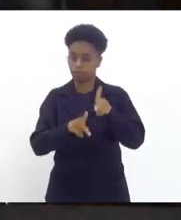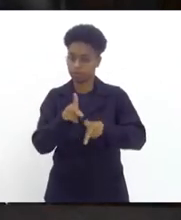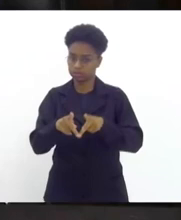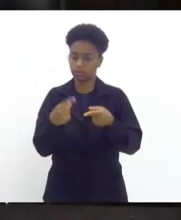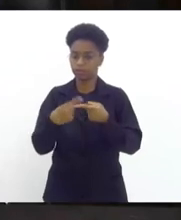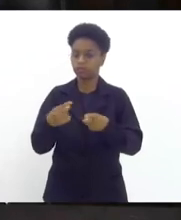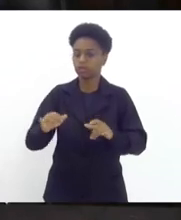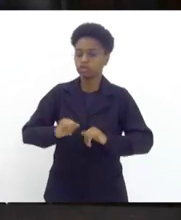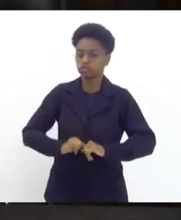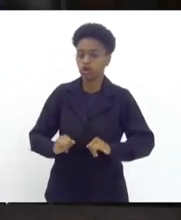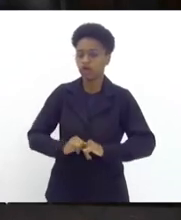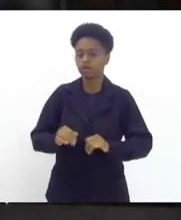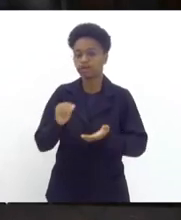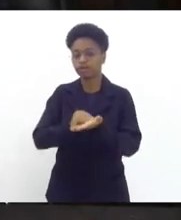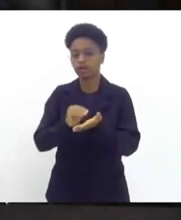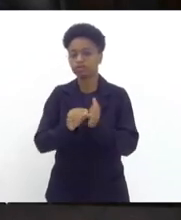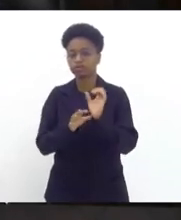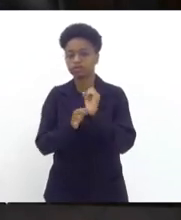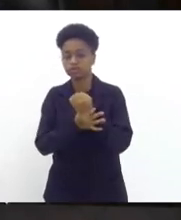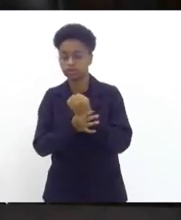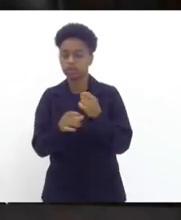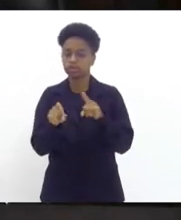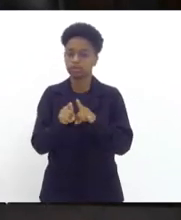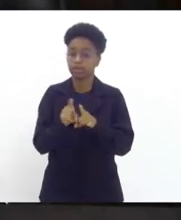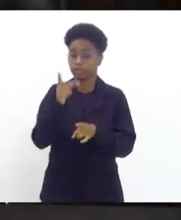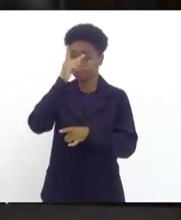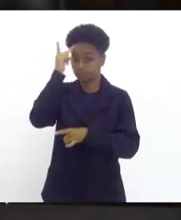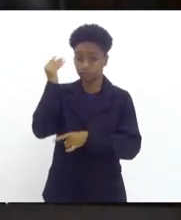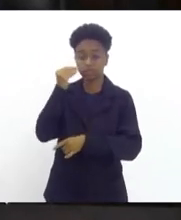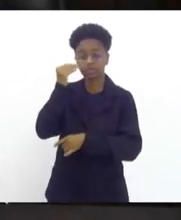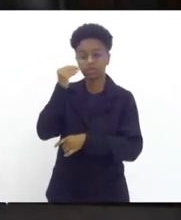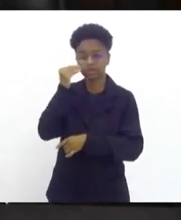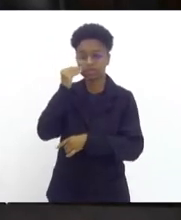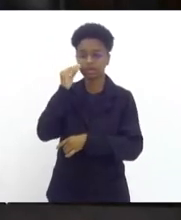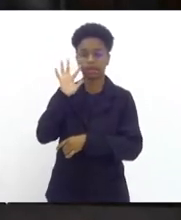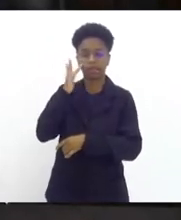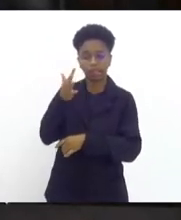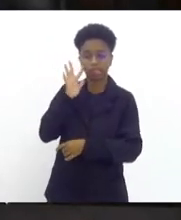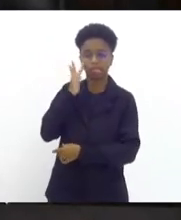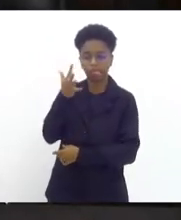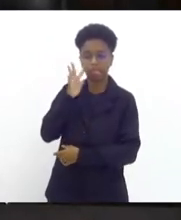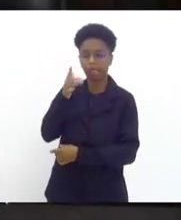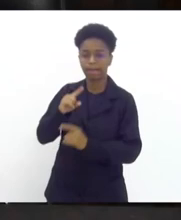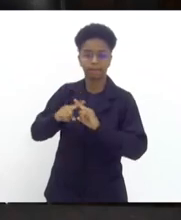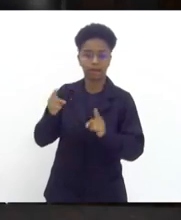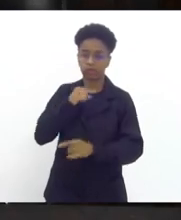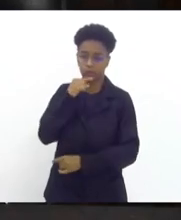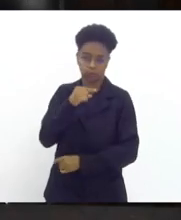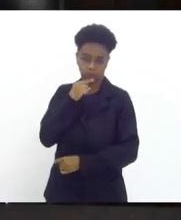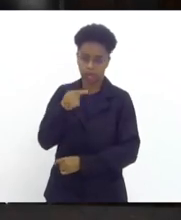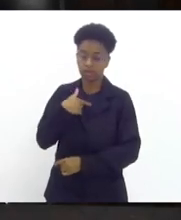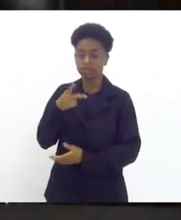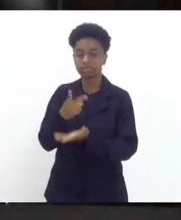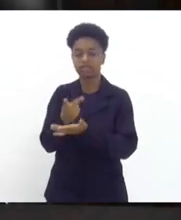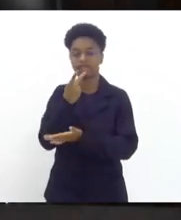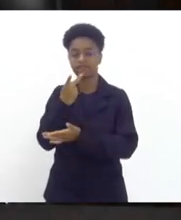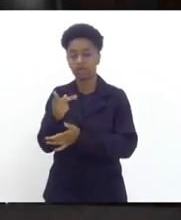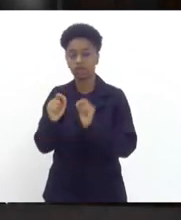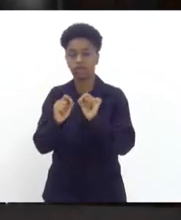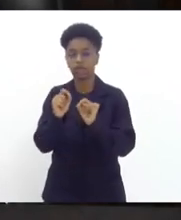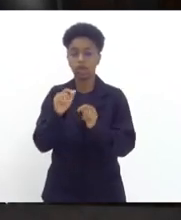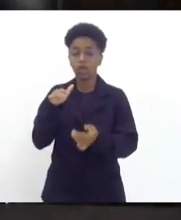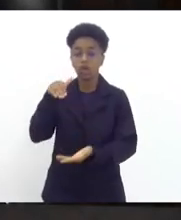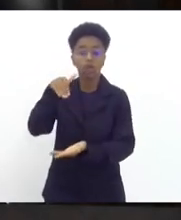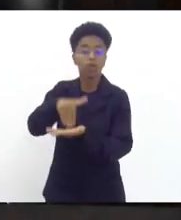as mazelas da insegurança e com quem tá na ponta tentando enxugar gelo eu tenho sempre dito que a Última Fronteira do Caos é a polícia